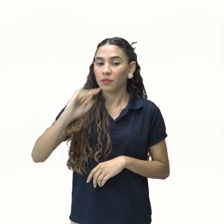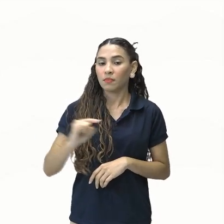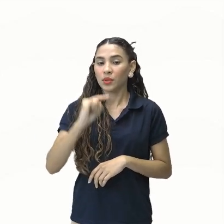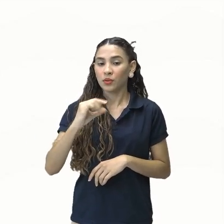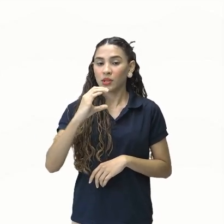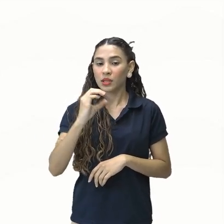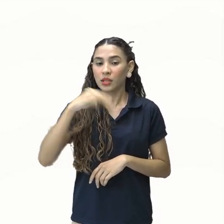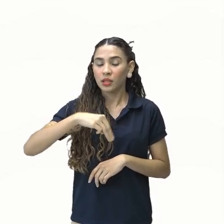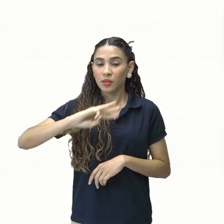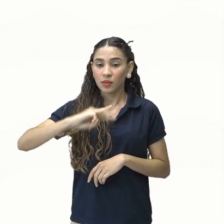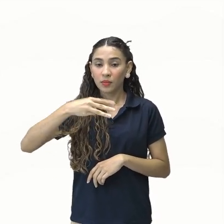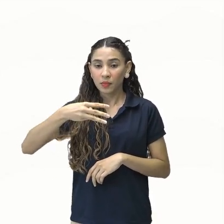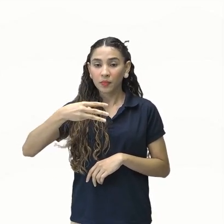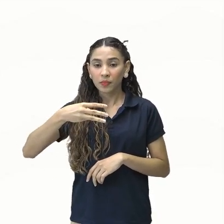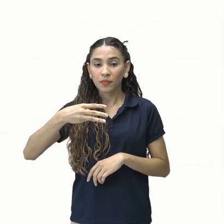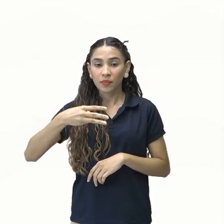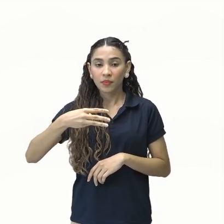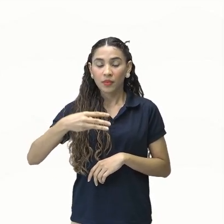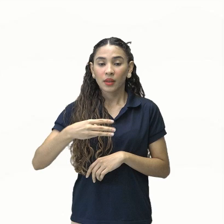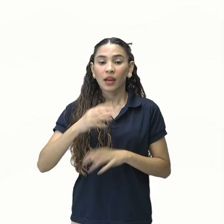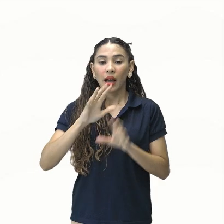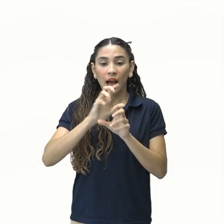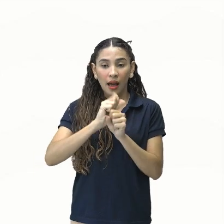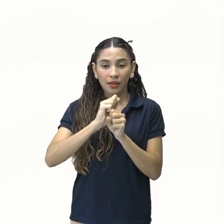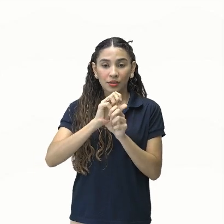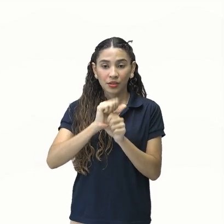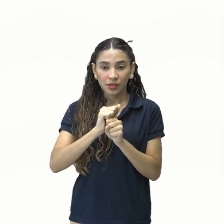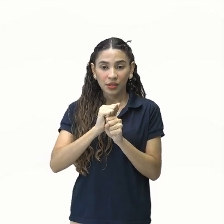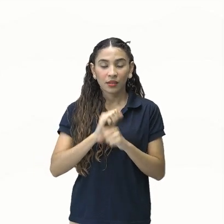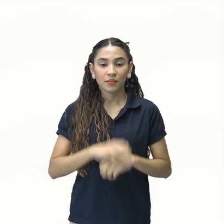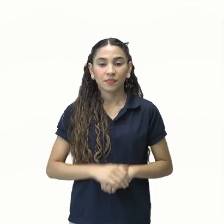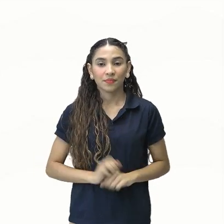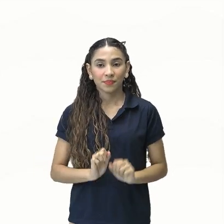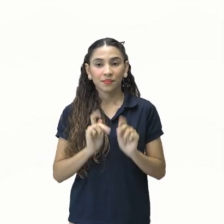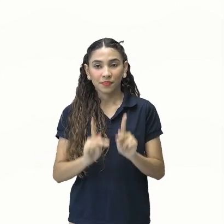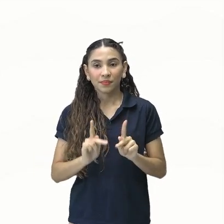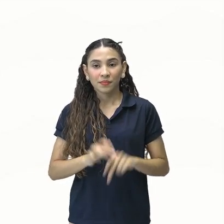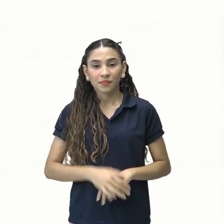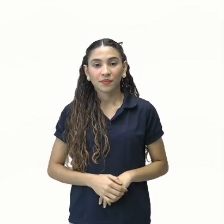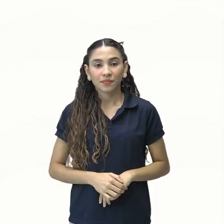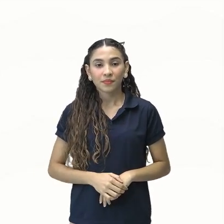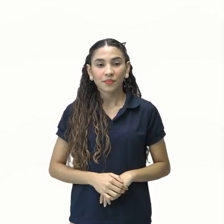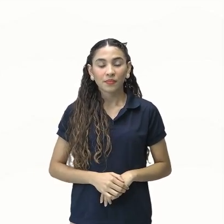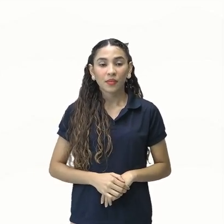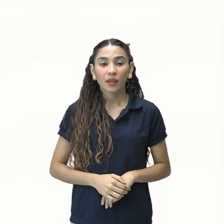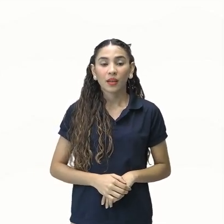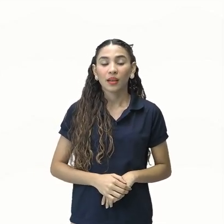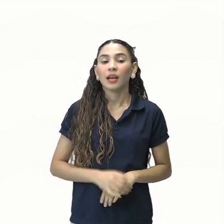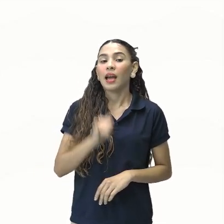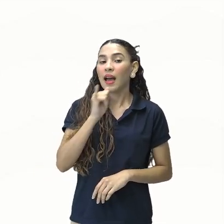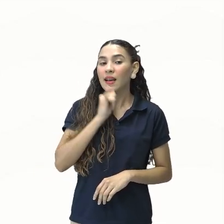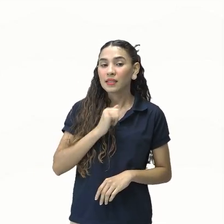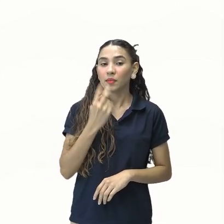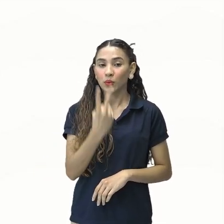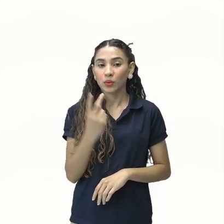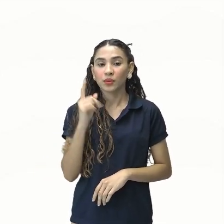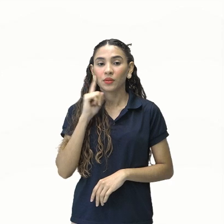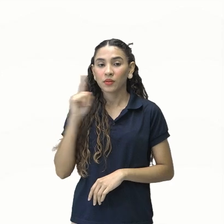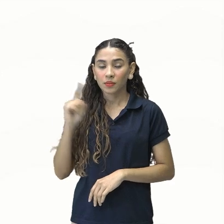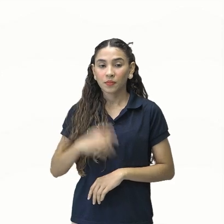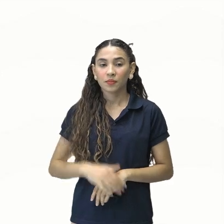4.860.000 centímetros cúbicos de argila. Ok? Vamos para mais um exemplo.